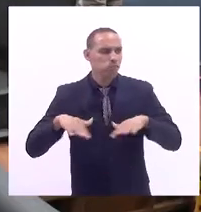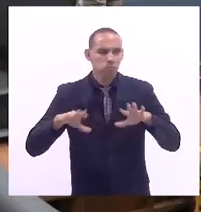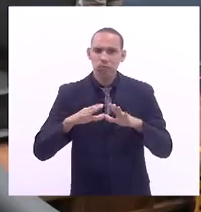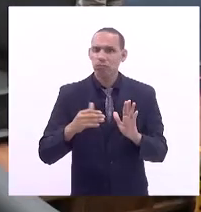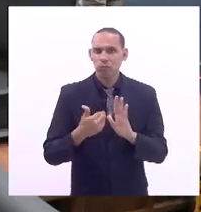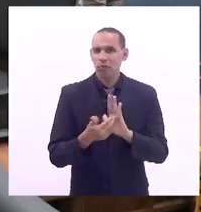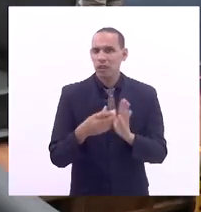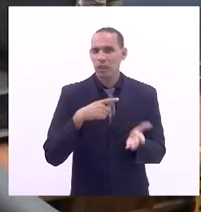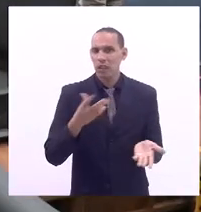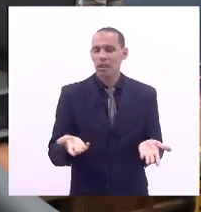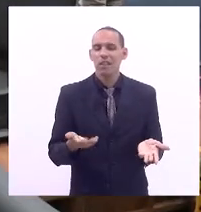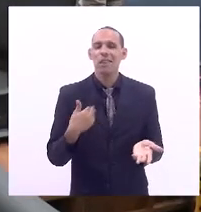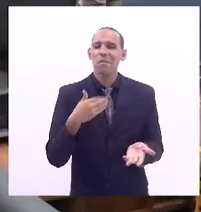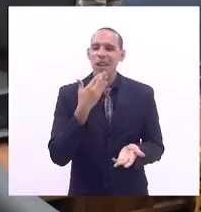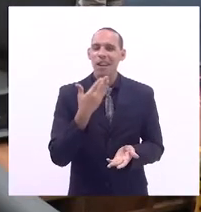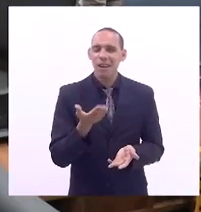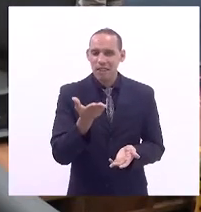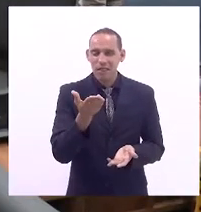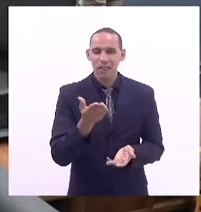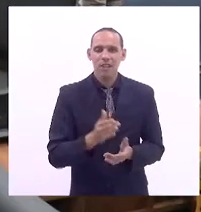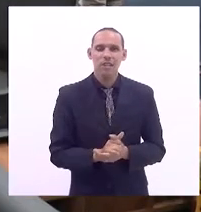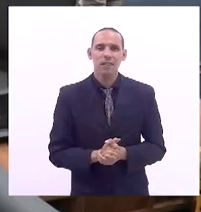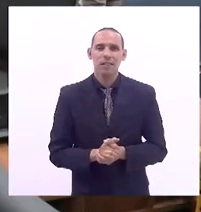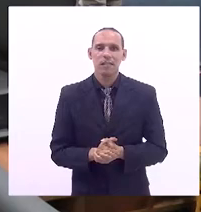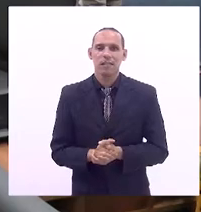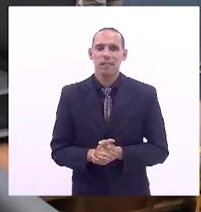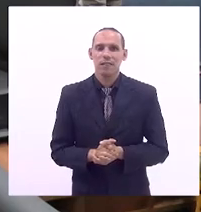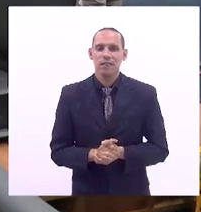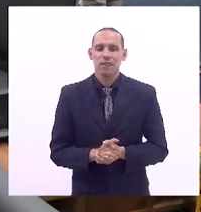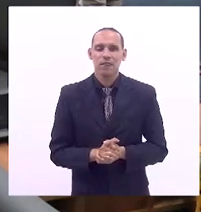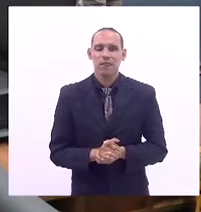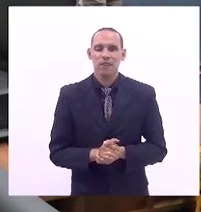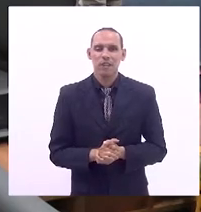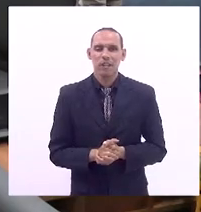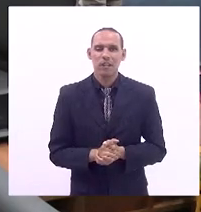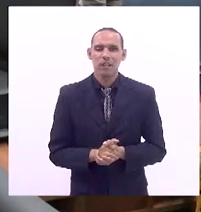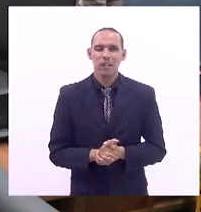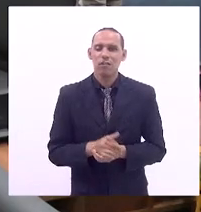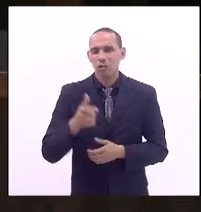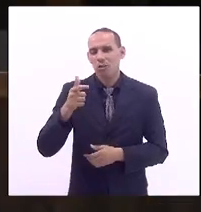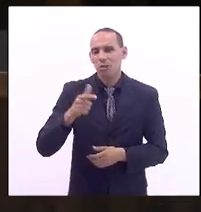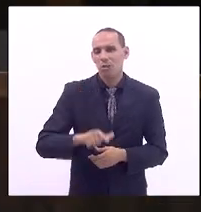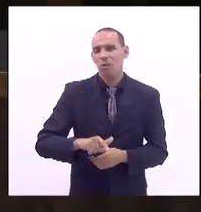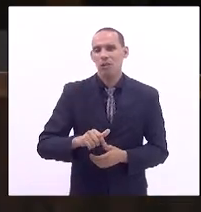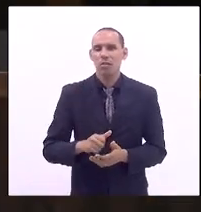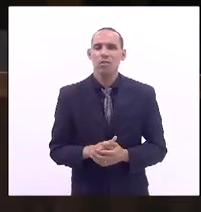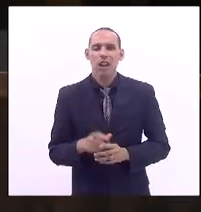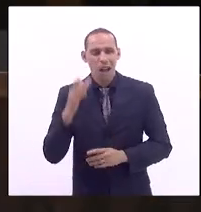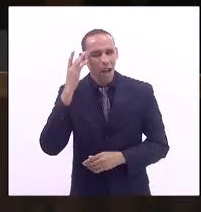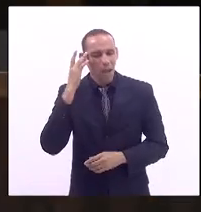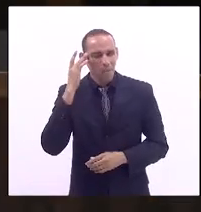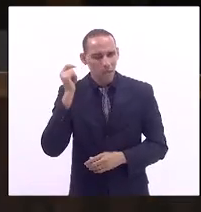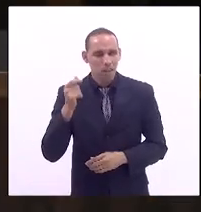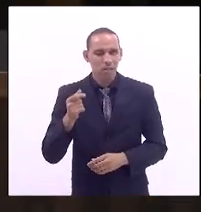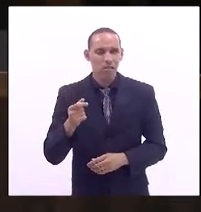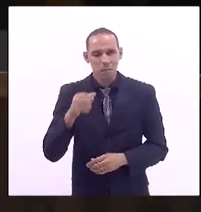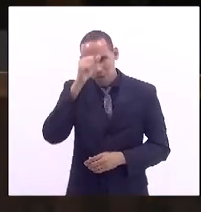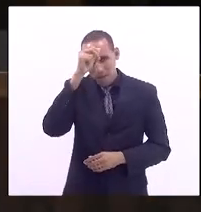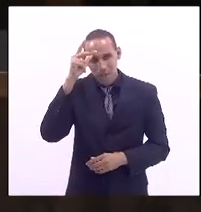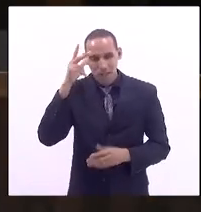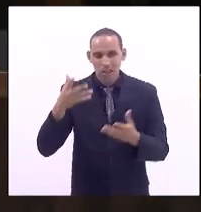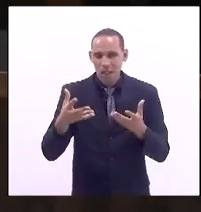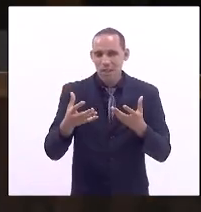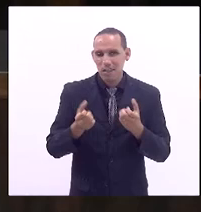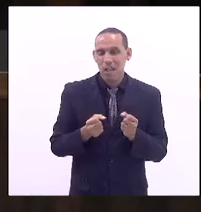pedir que você lência a nossa mais uma vez amanhã recebeu o prefeito